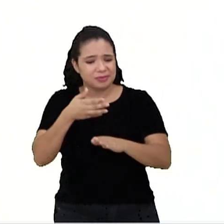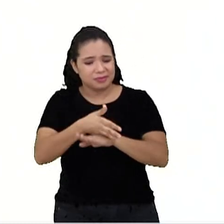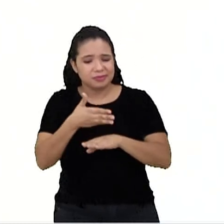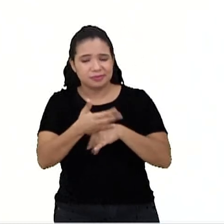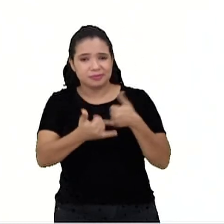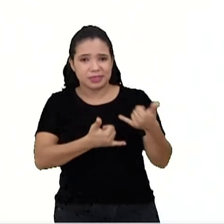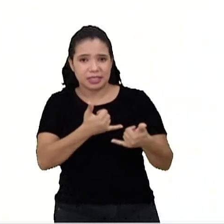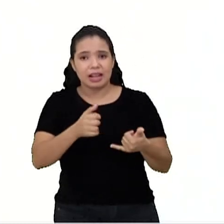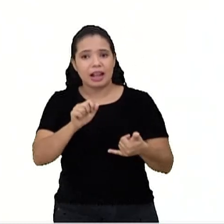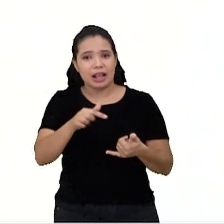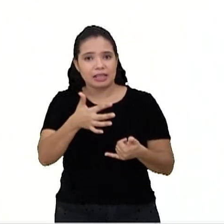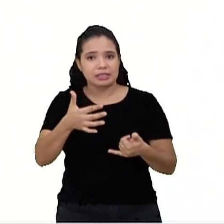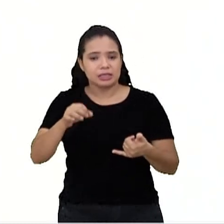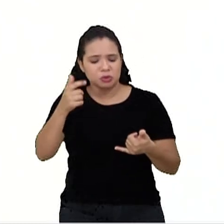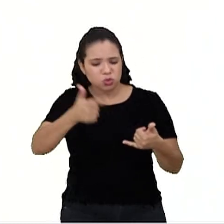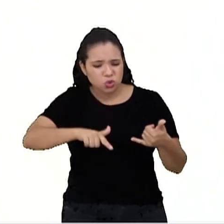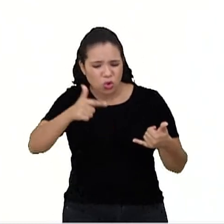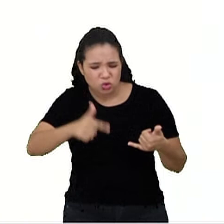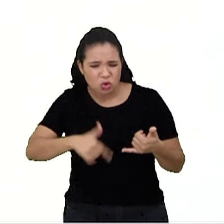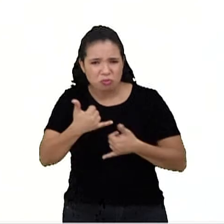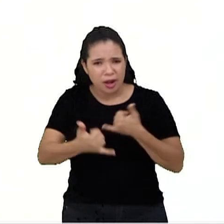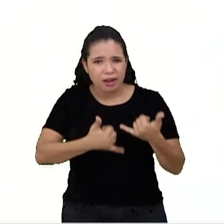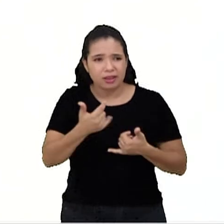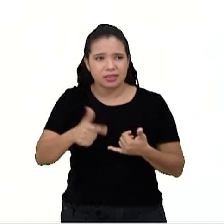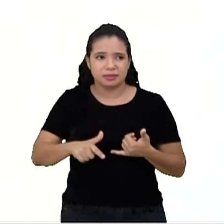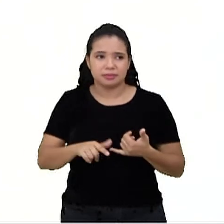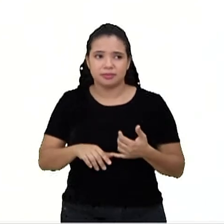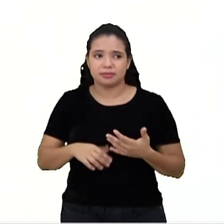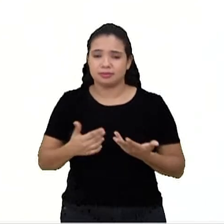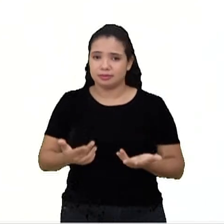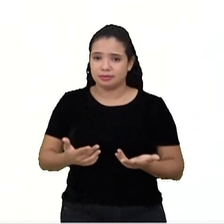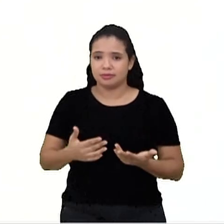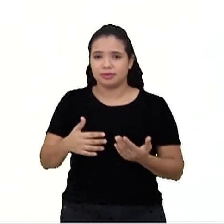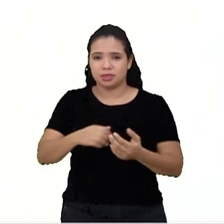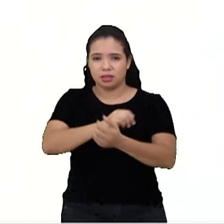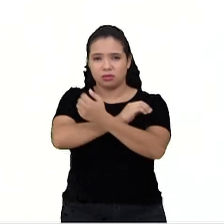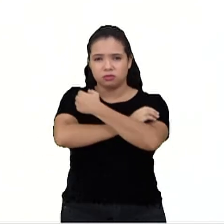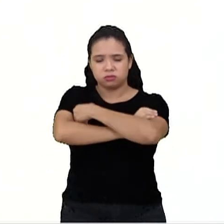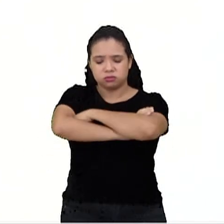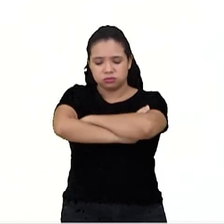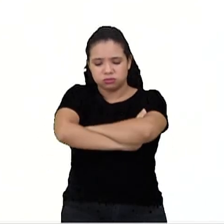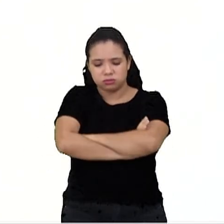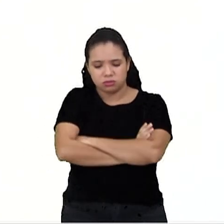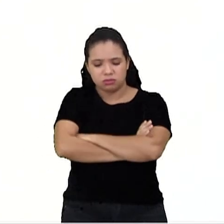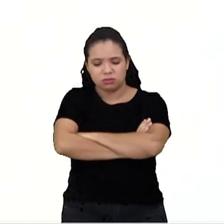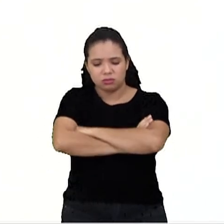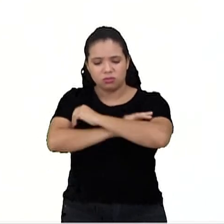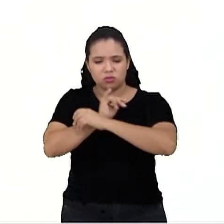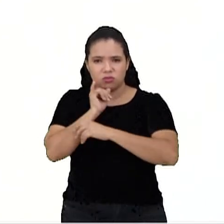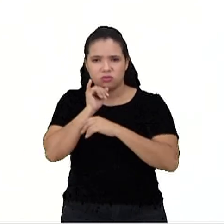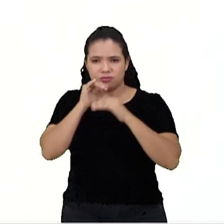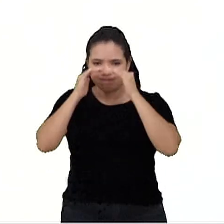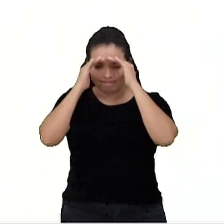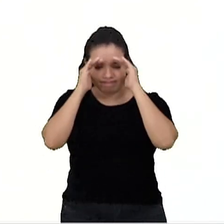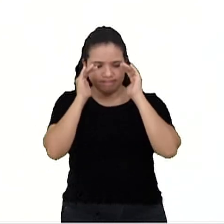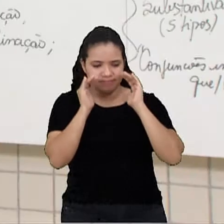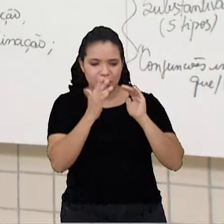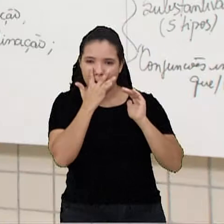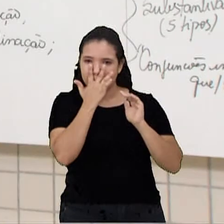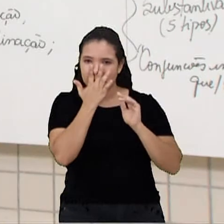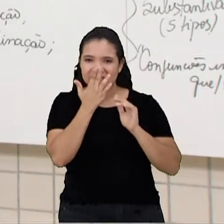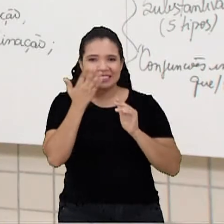Uma ação ou um estado? Amuada, mas obediente, ela se deixava conduzir como uma